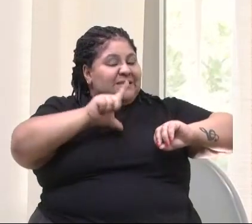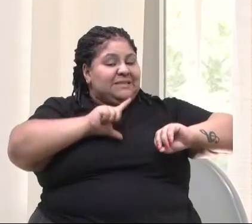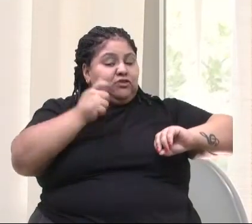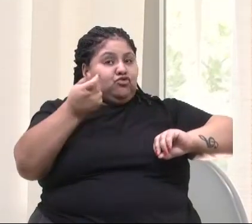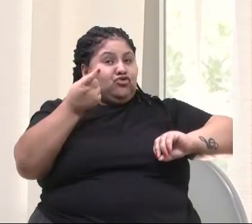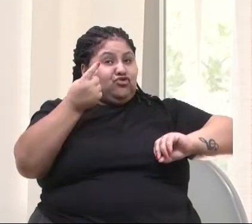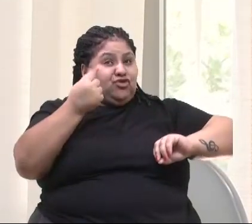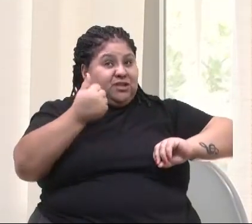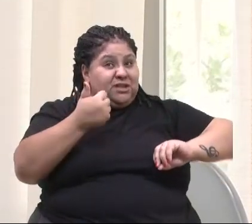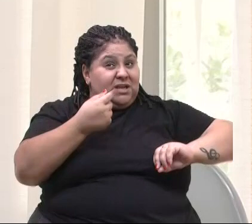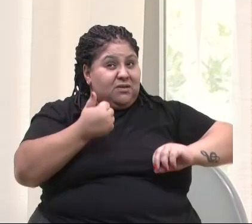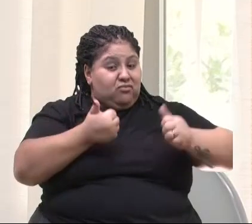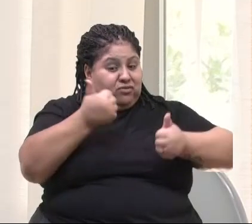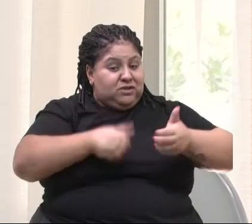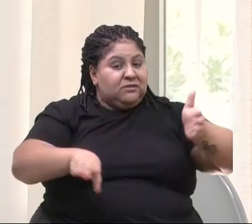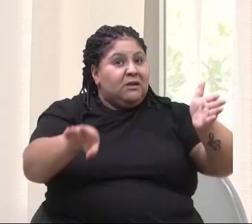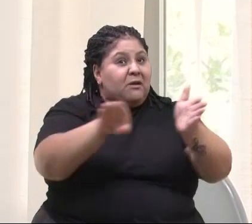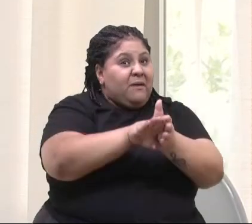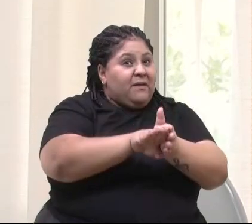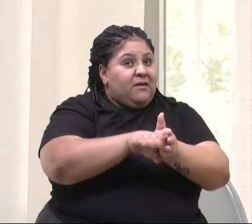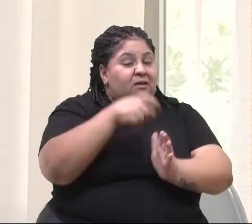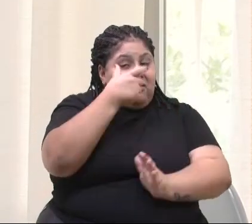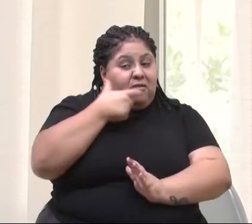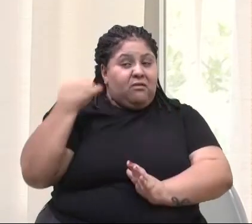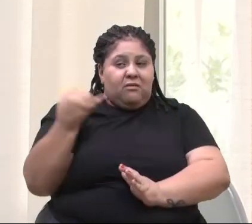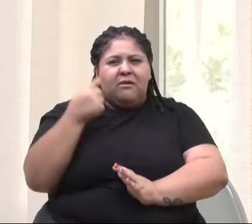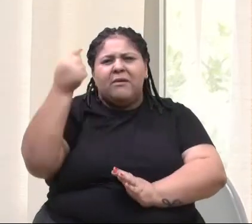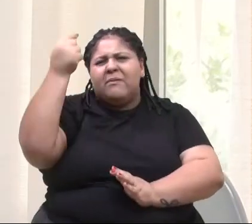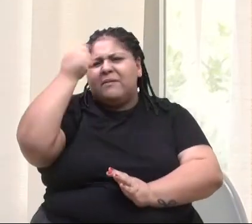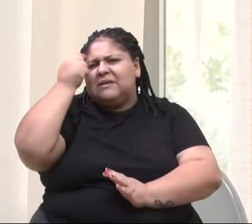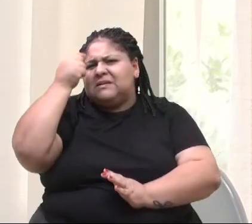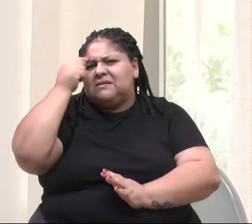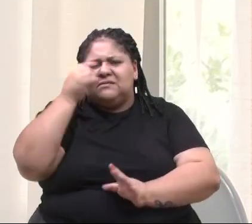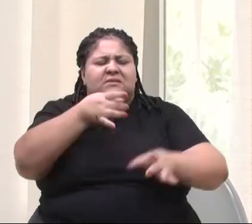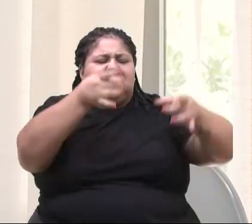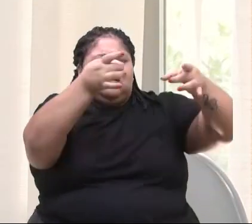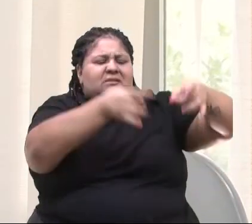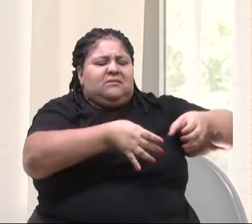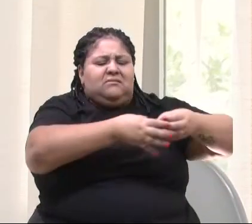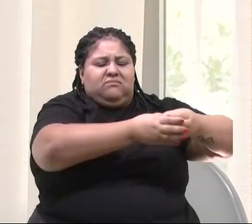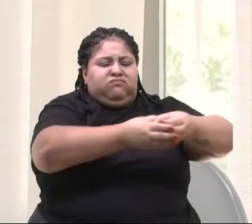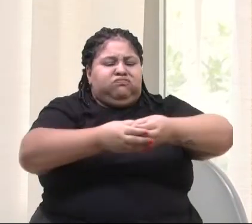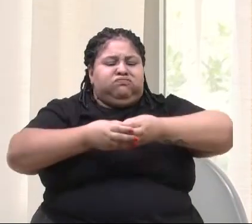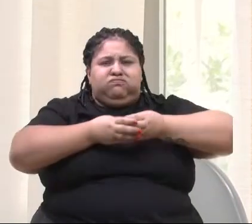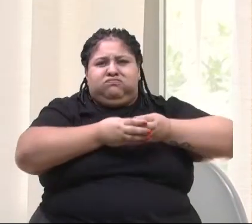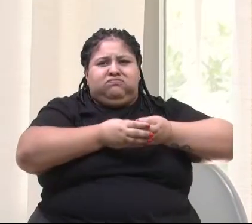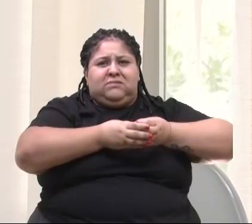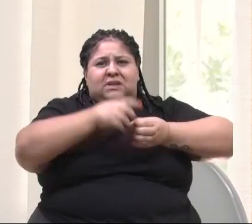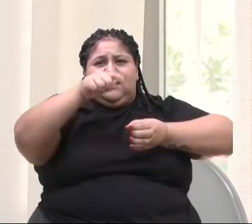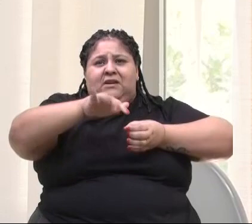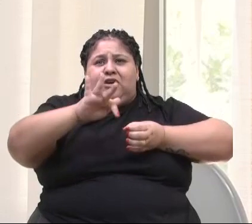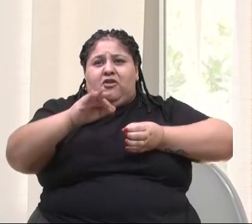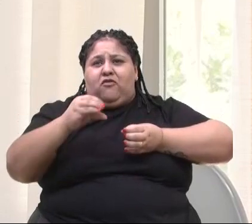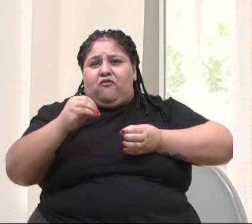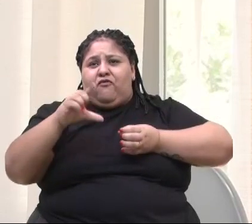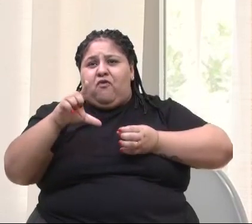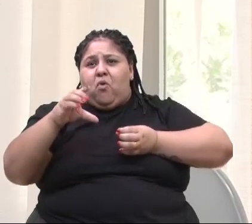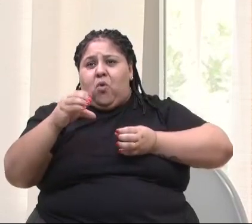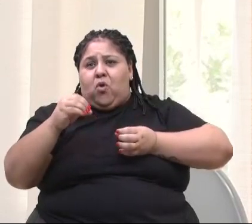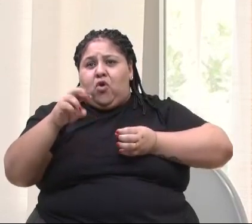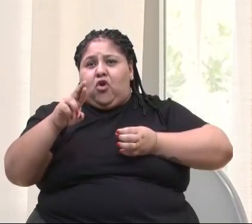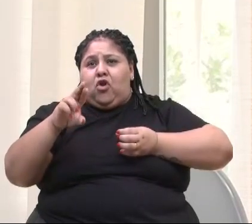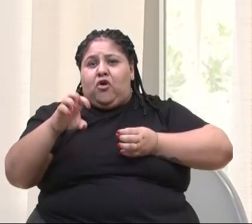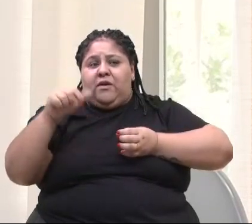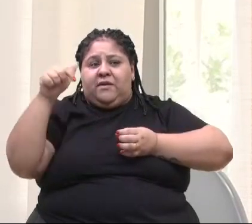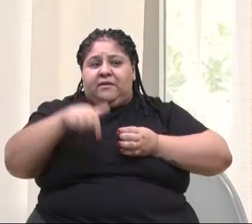estacionamento, enfim, isso é muito importante. Então, pensem nisso, não abandonem os grupos folclóricos de todas as origens, são muito importantes na Festa da Uva. Quem